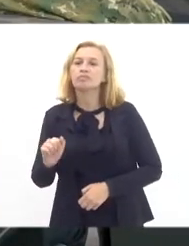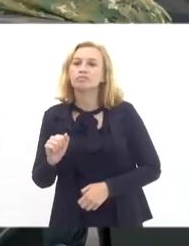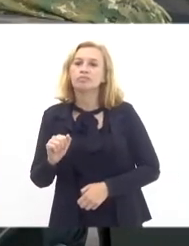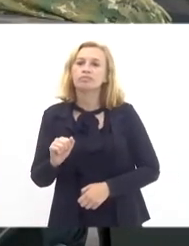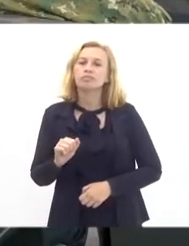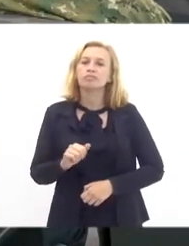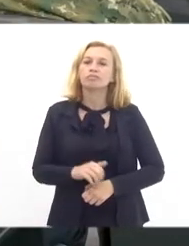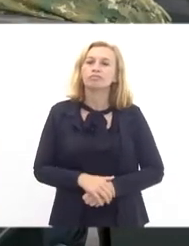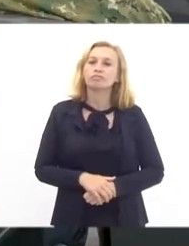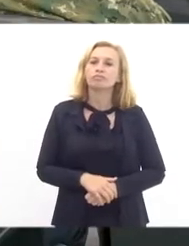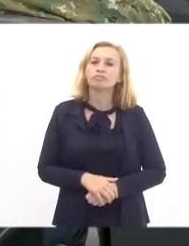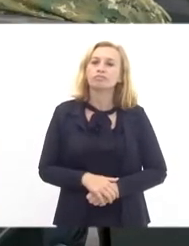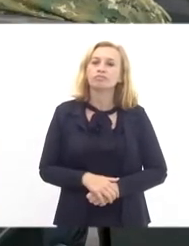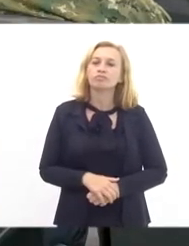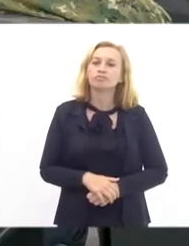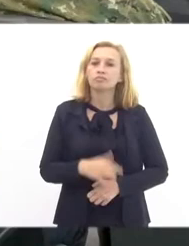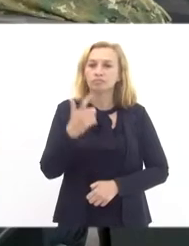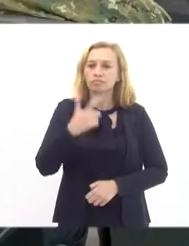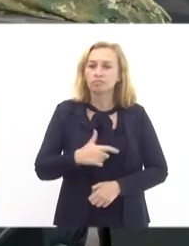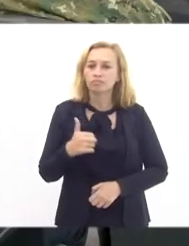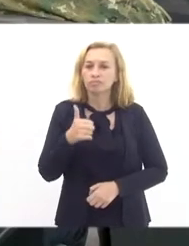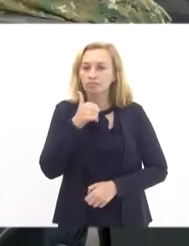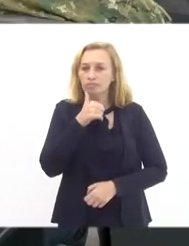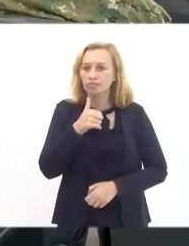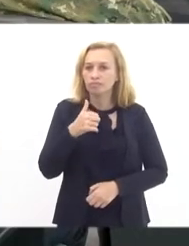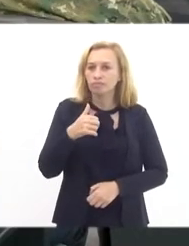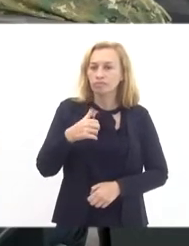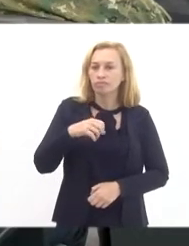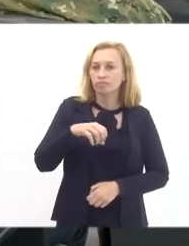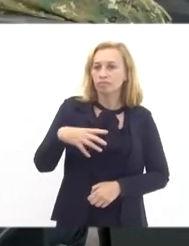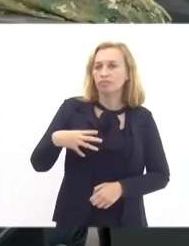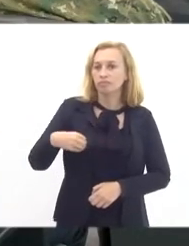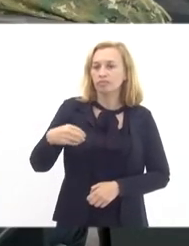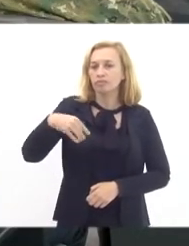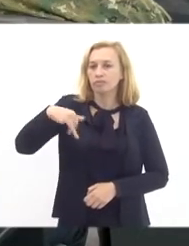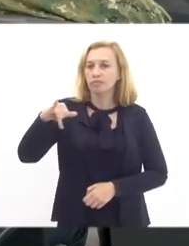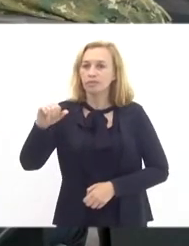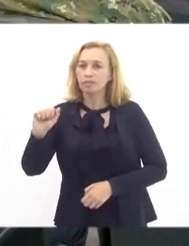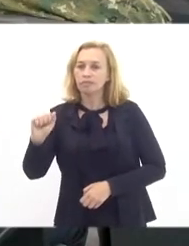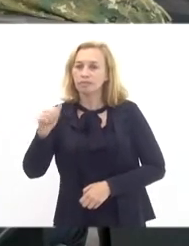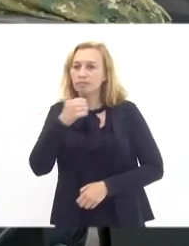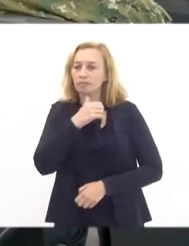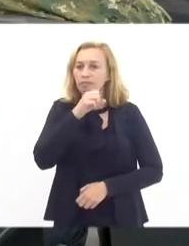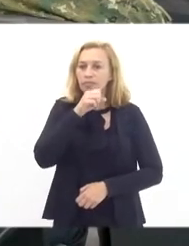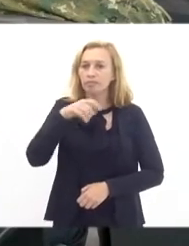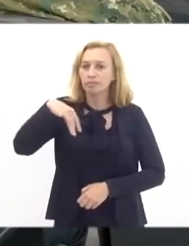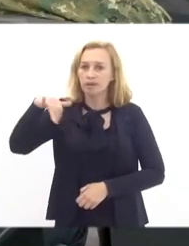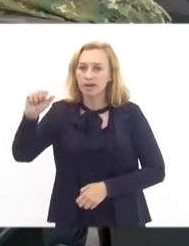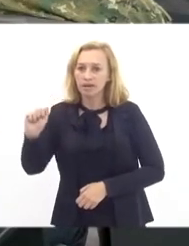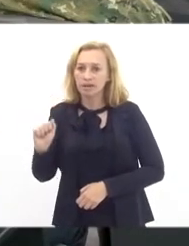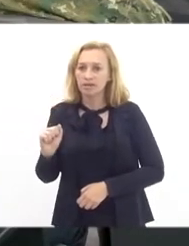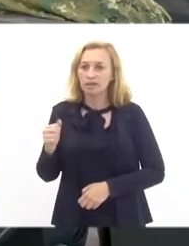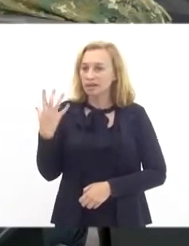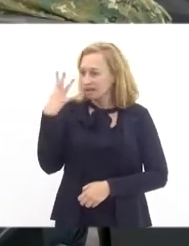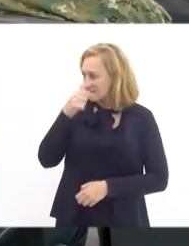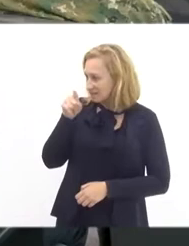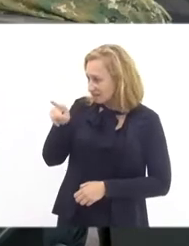Oiá. Sou filha carnal da mãe Márcia de Oxum, que acabou de falar. Ela é linda, né, gente? Eu sei.